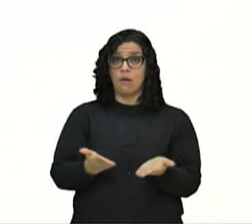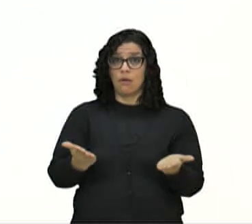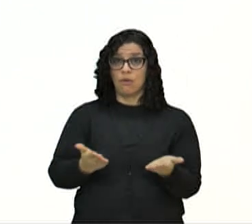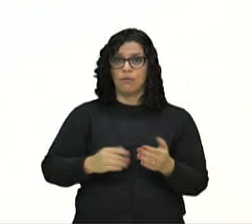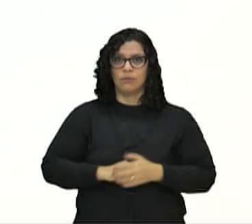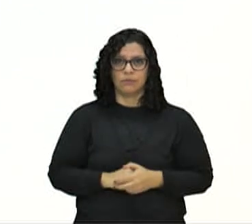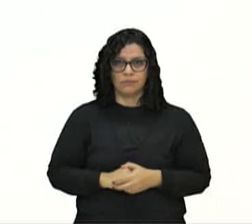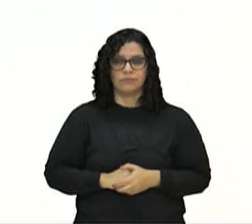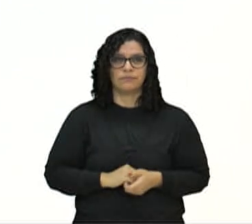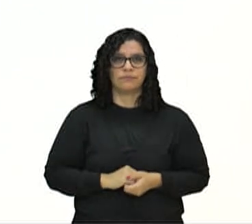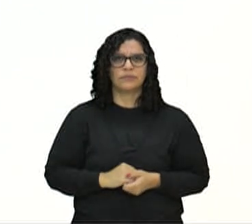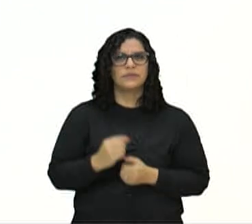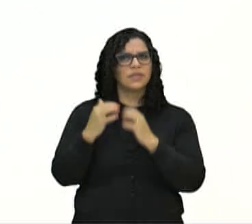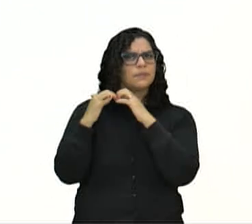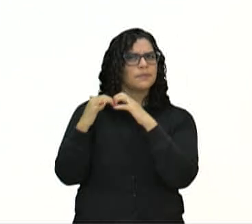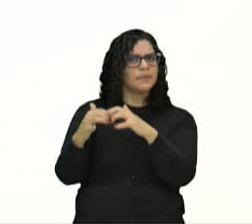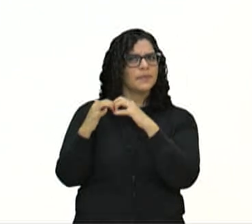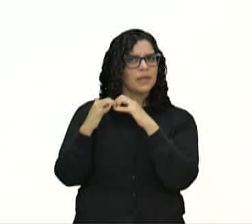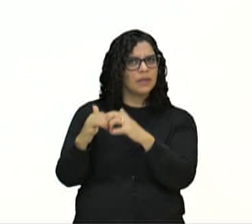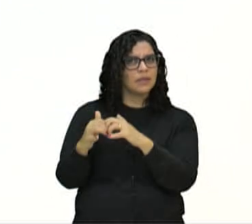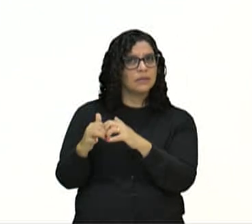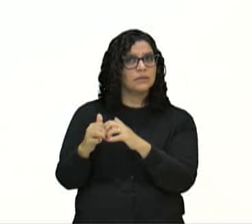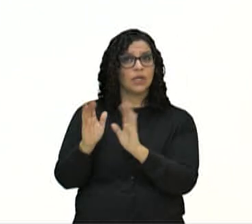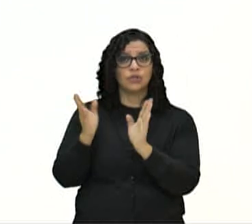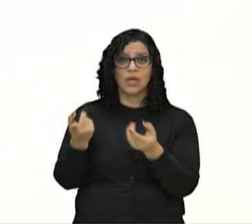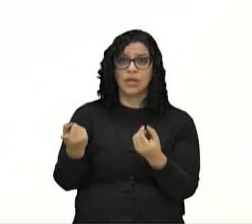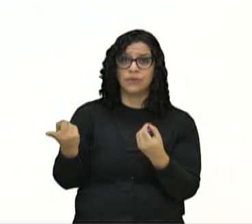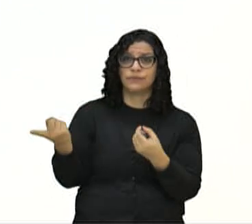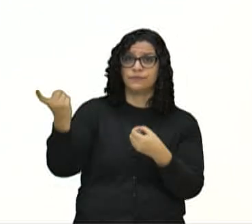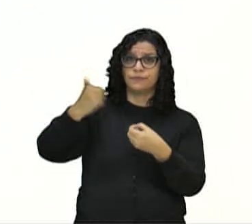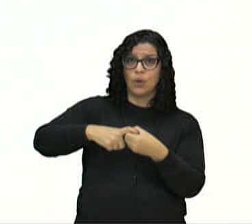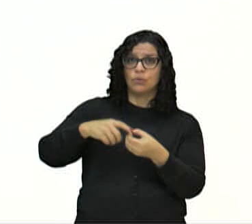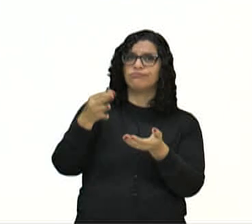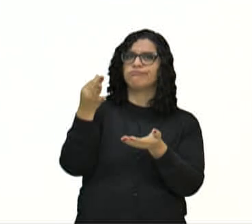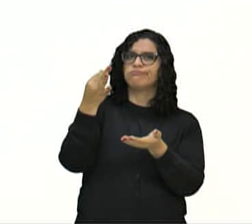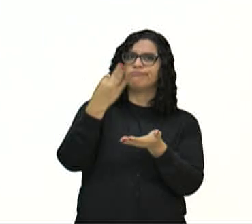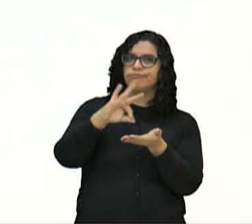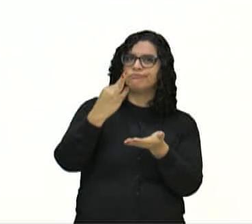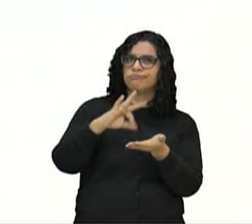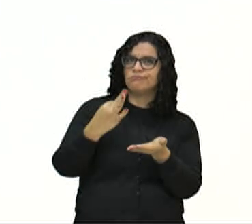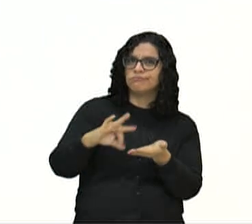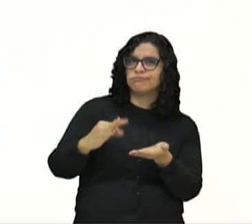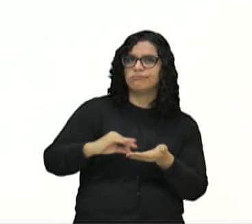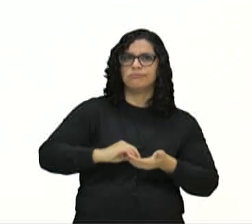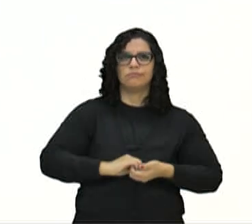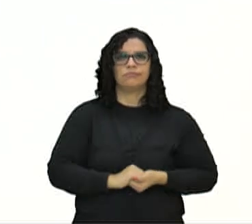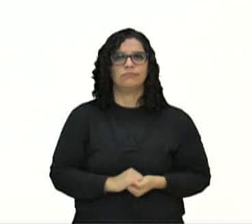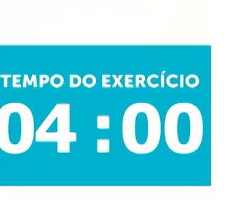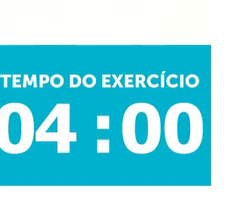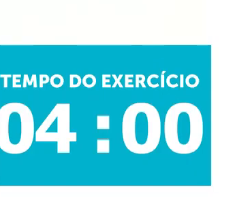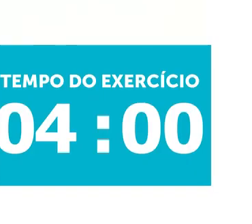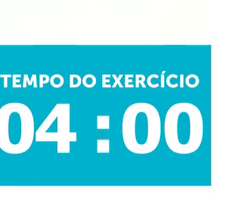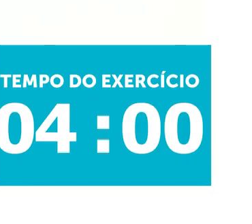presente? Pensa aí e já voltamos para corrigir.